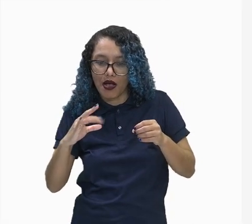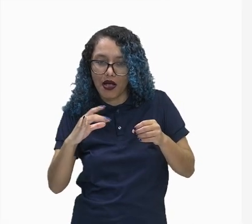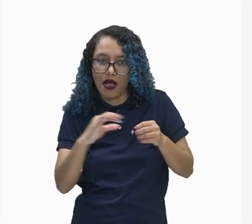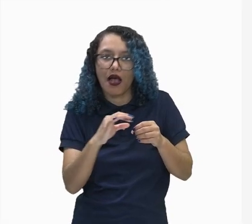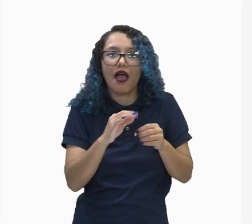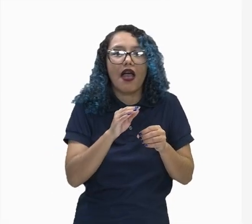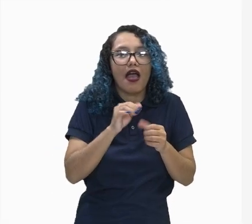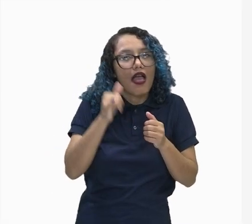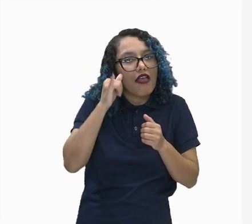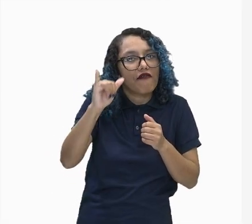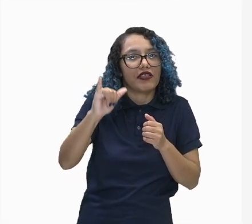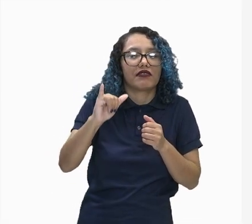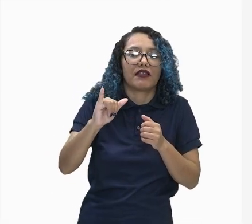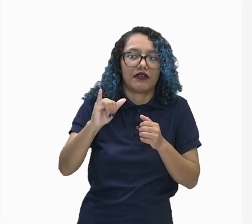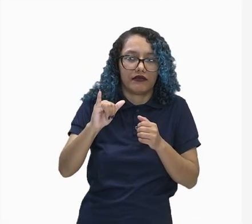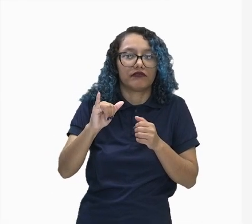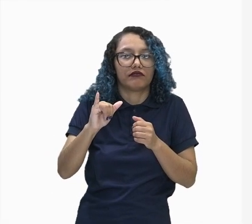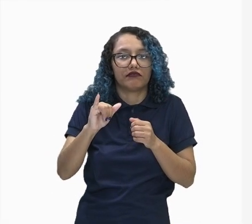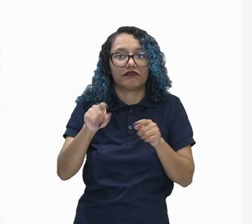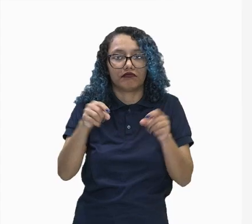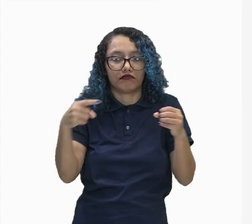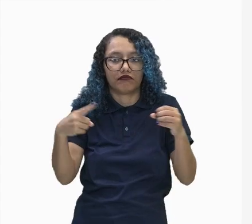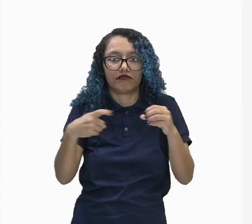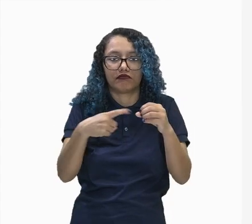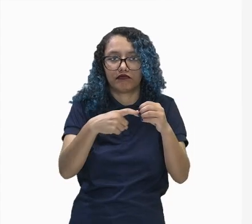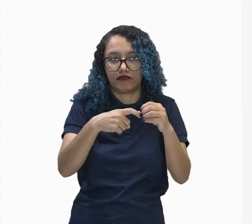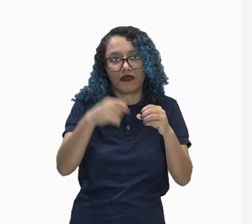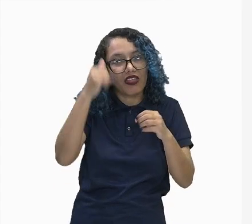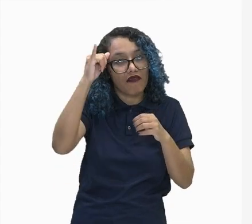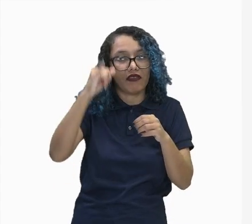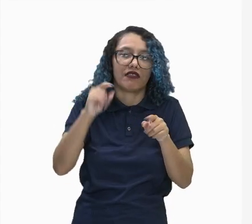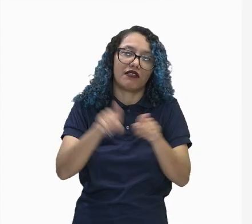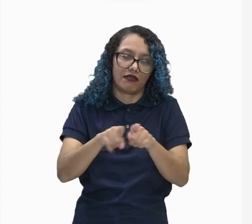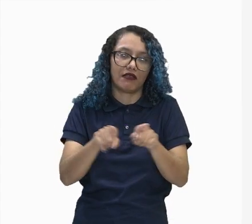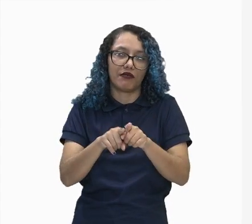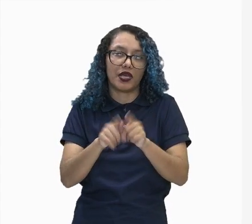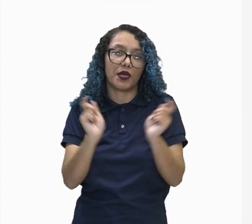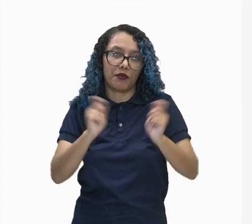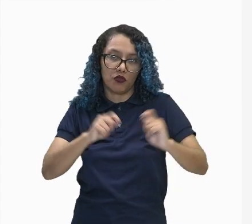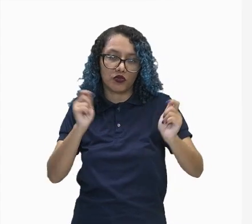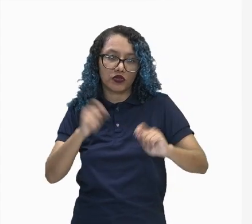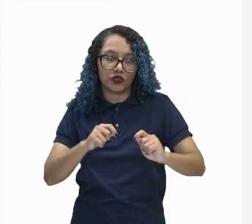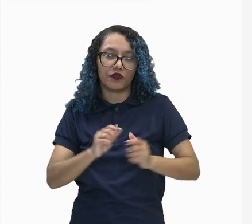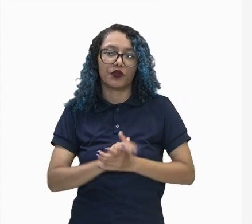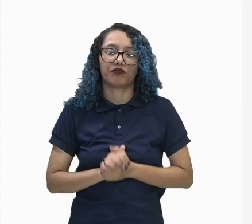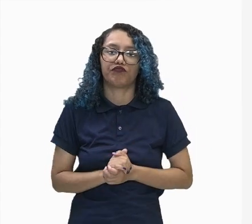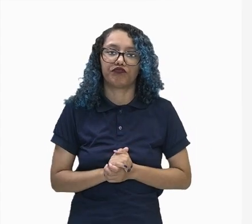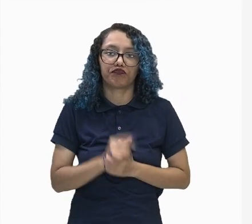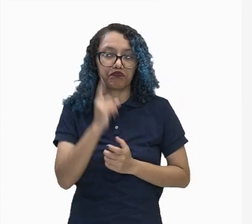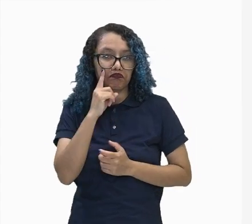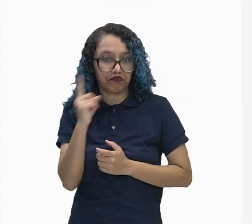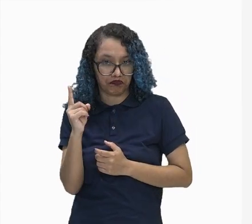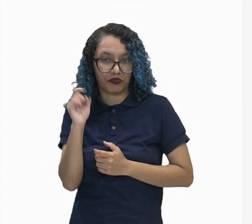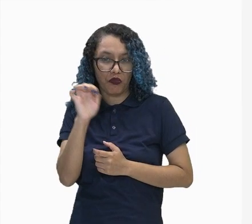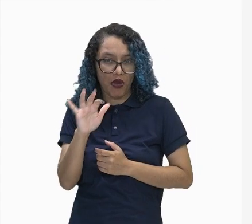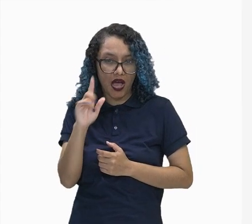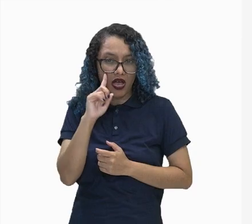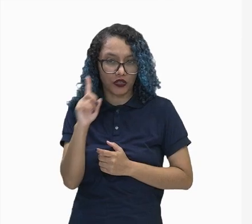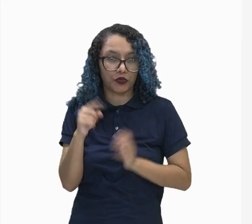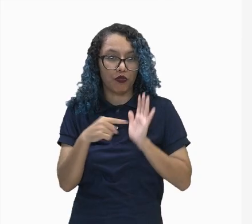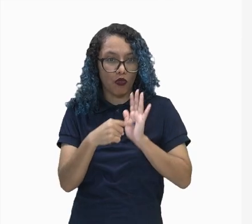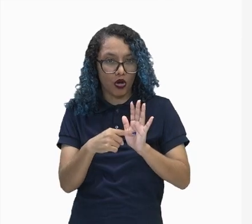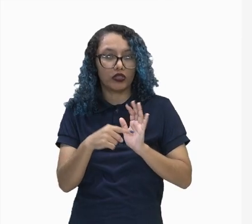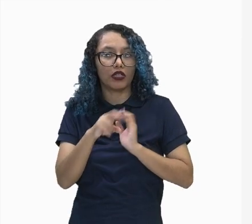e, consequentemente, a fecundação do ovócito. Isso que você tá vendo aí, está visualizando na imagem, é